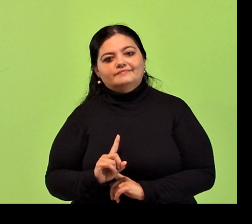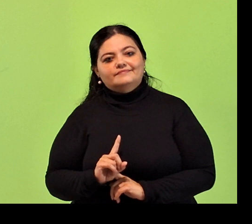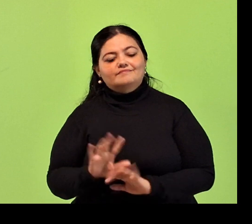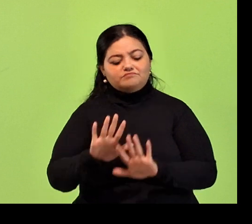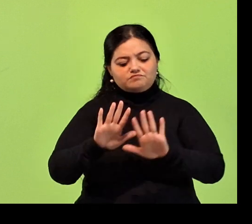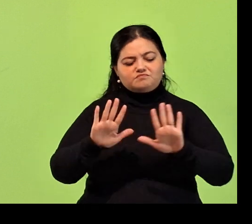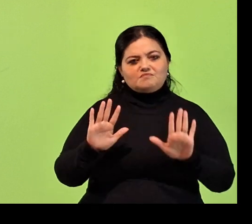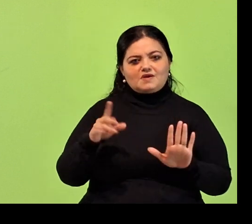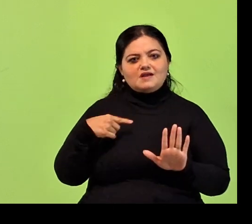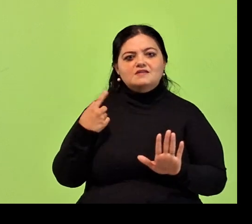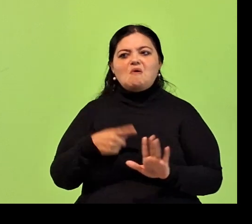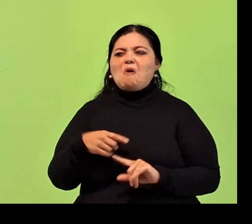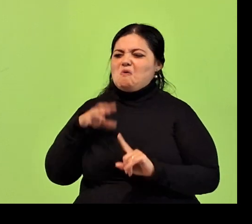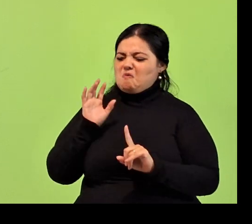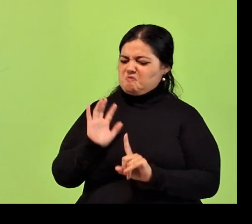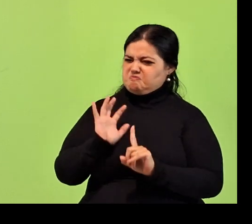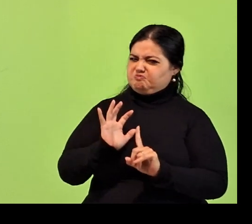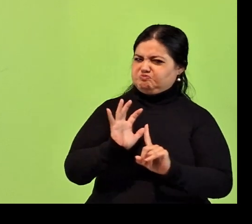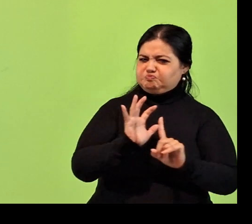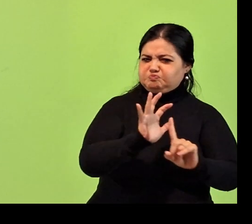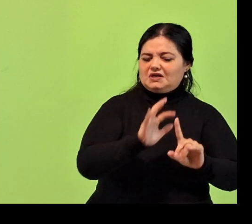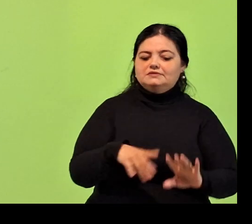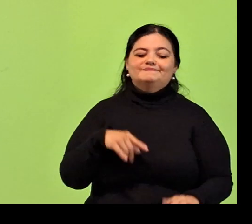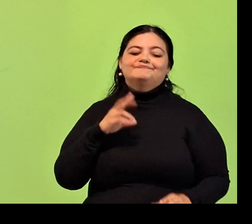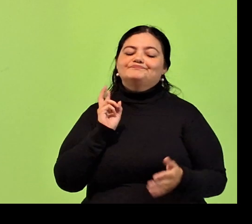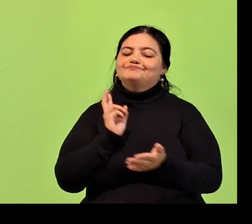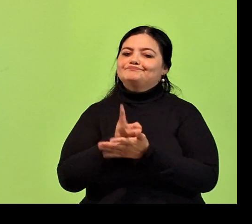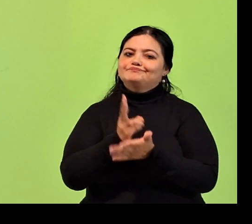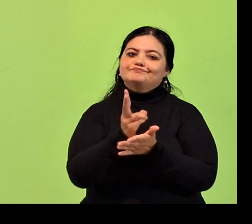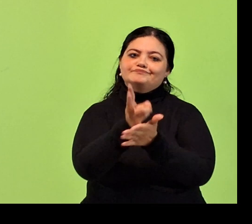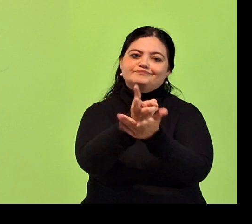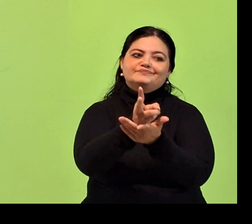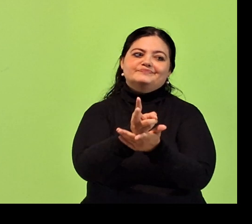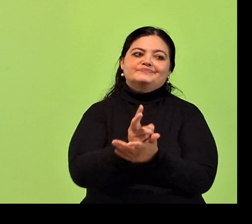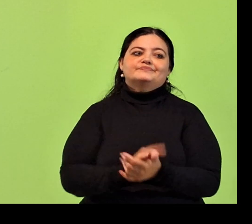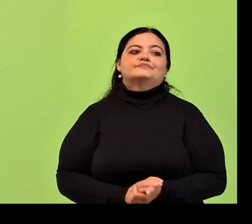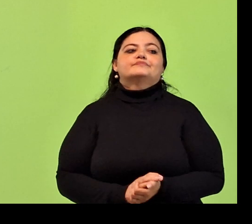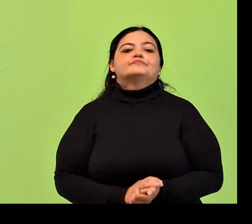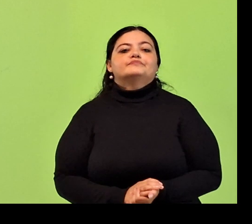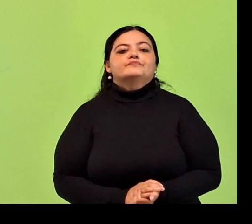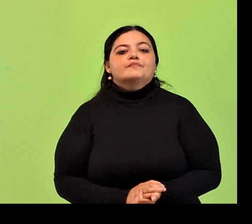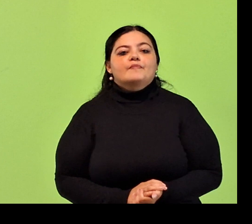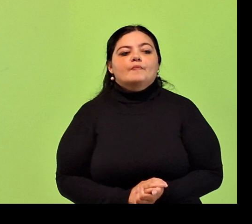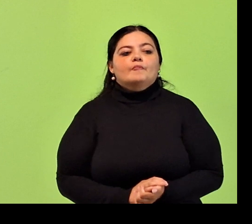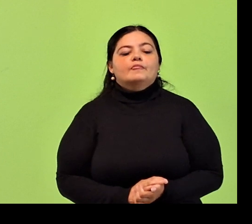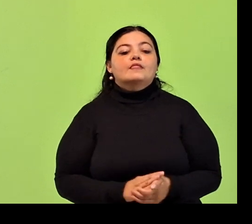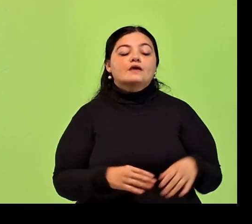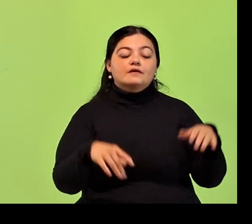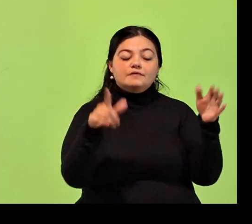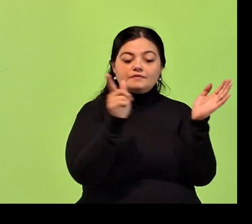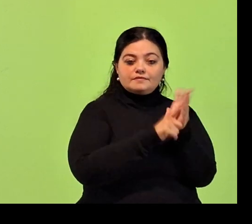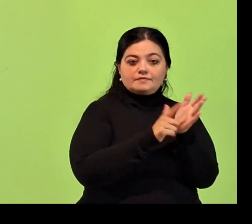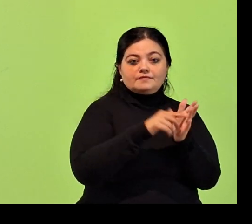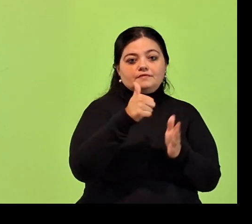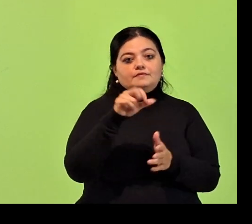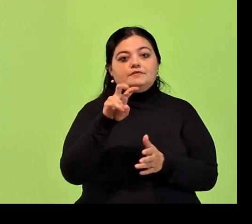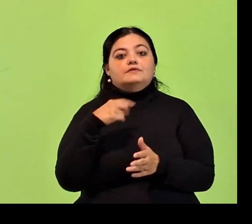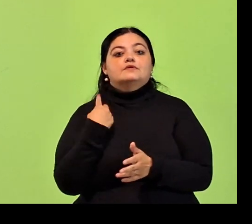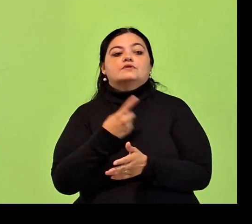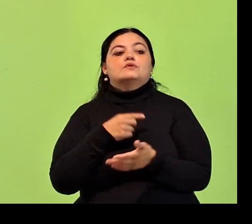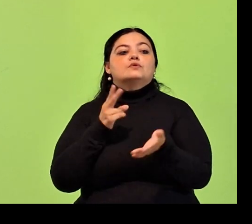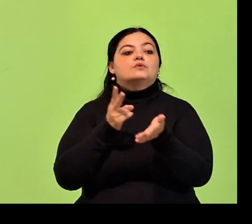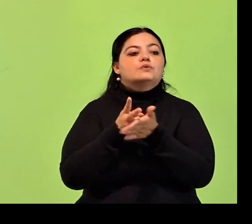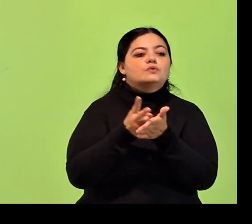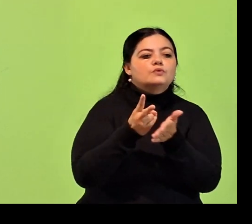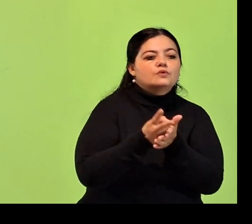Mas Valentina foi perseguida até o fim da sua vida. Na página 15, a gente continua com sequências de reportagem